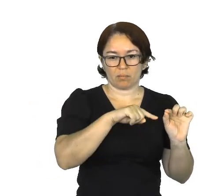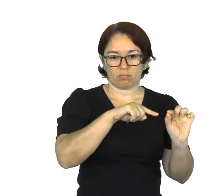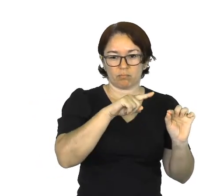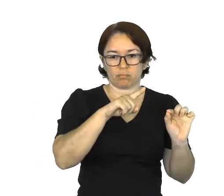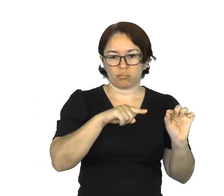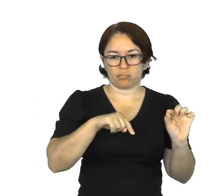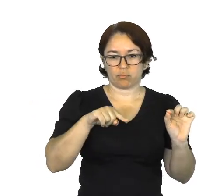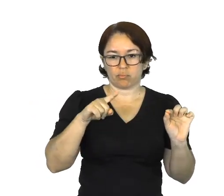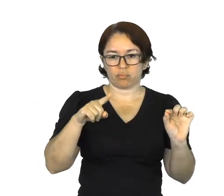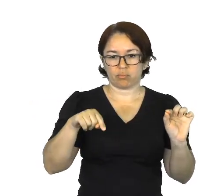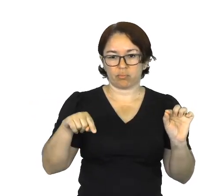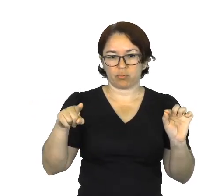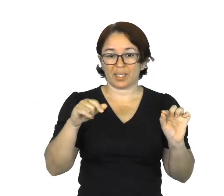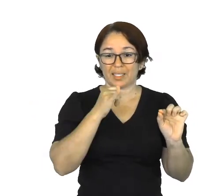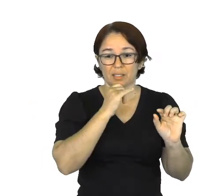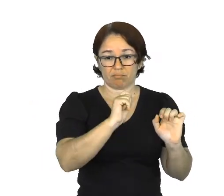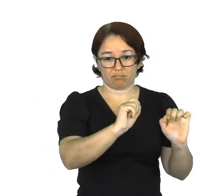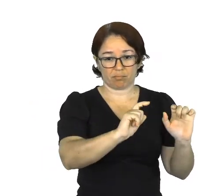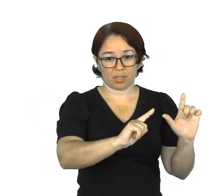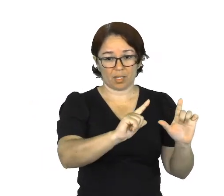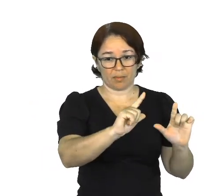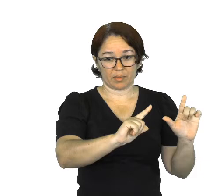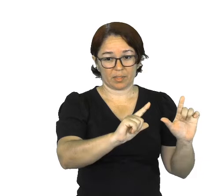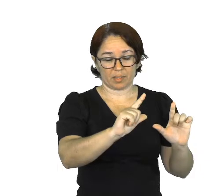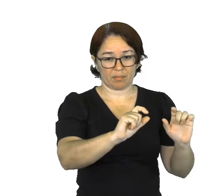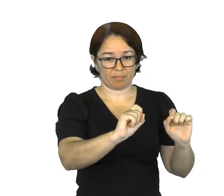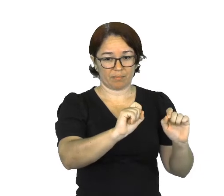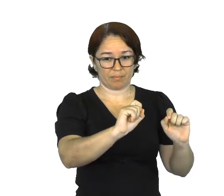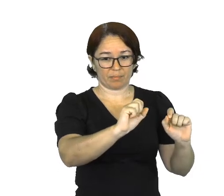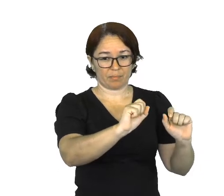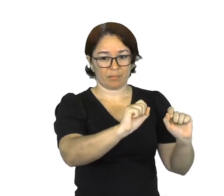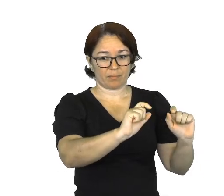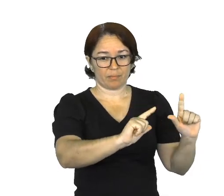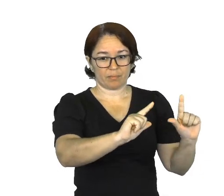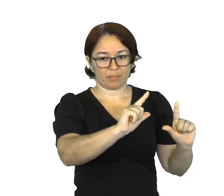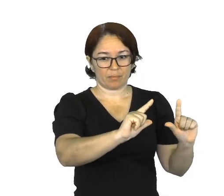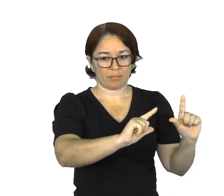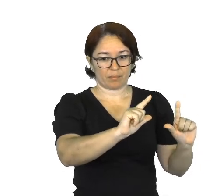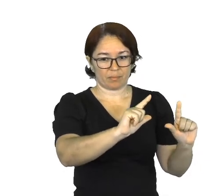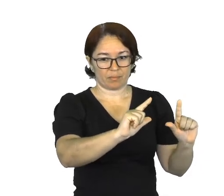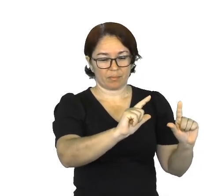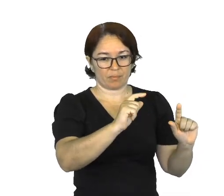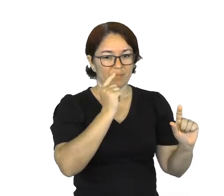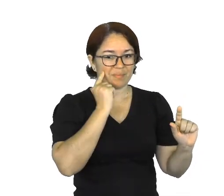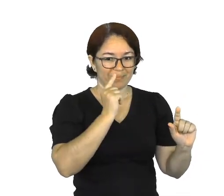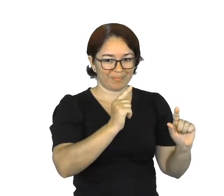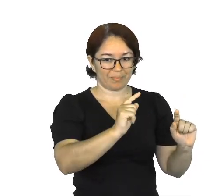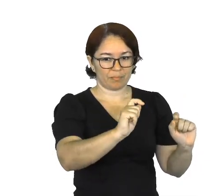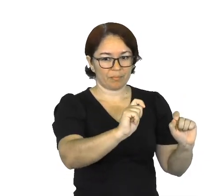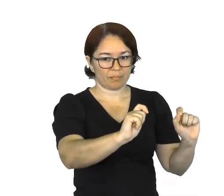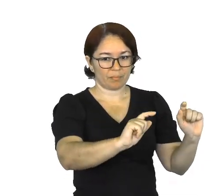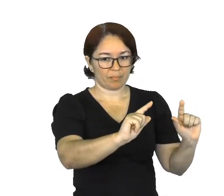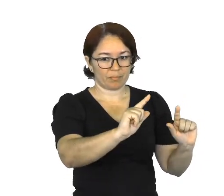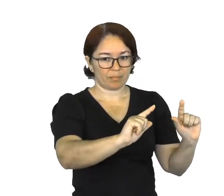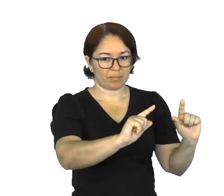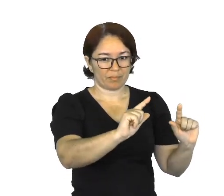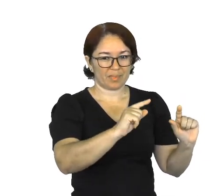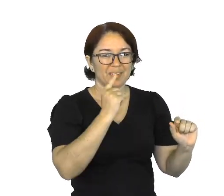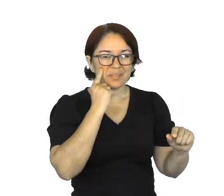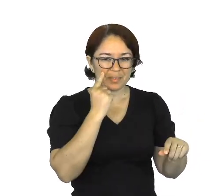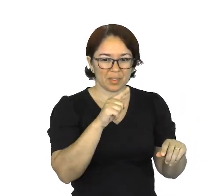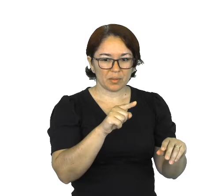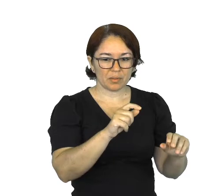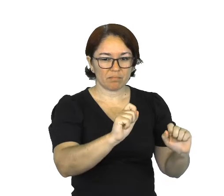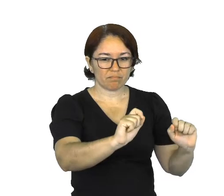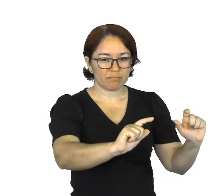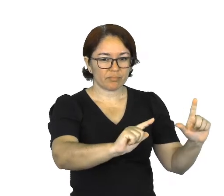né? Vocês já imaginaram, então, que a luz que a TV emite só chega a você através de ondas? Nunca, né? Ninguém nunca